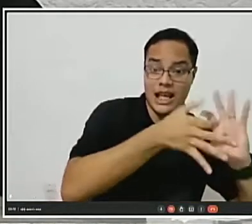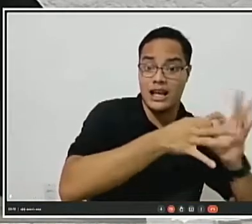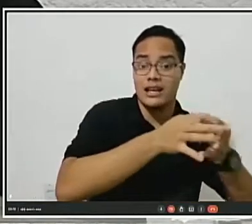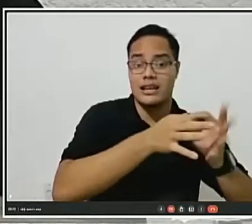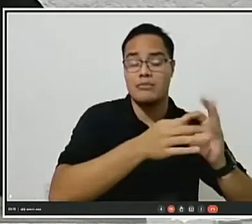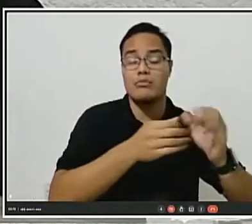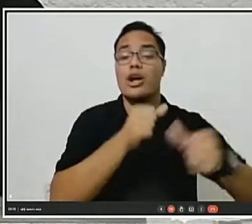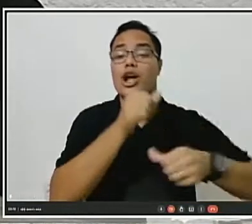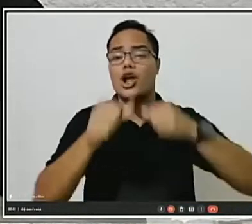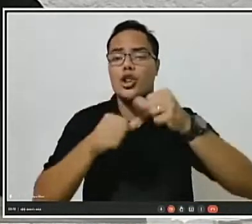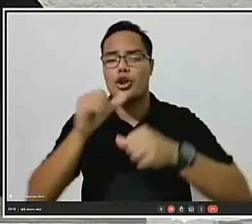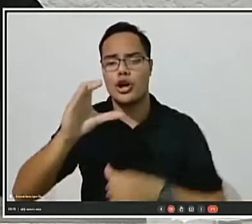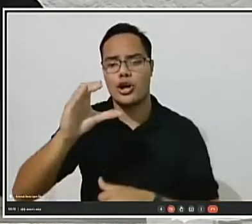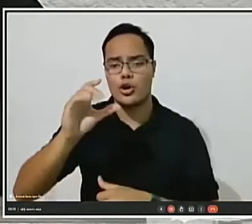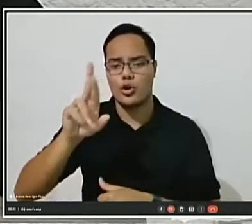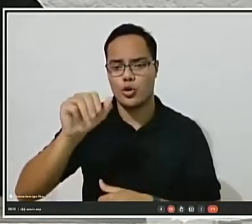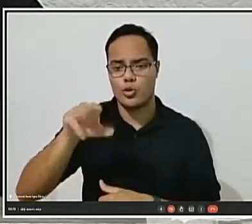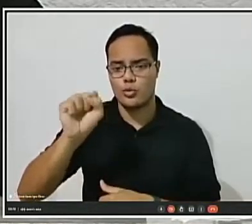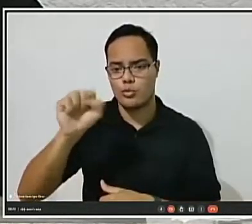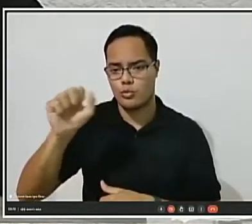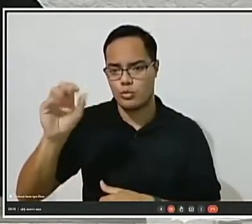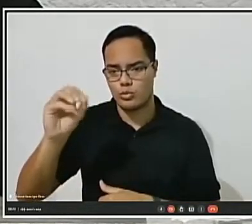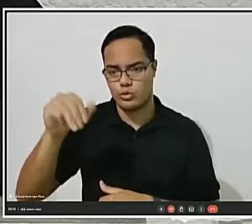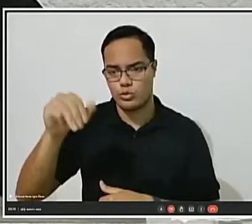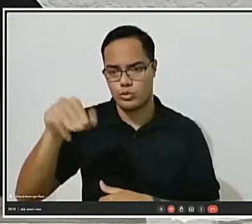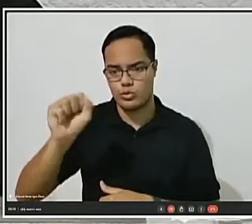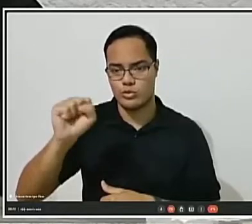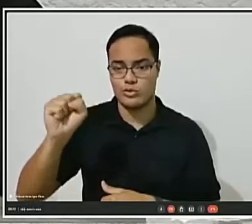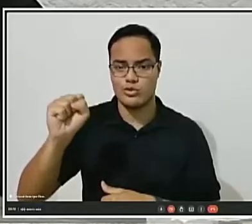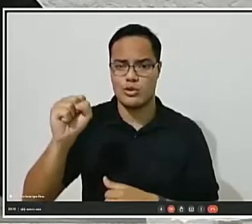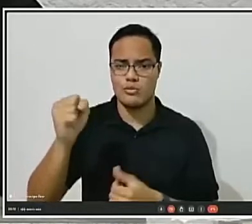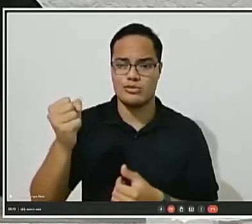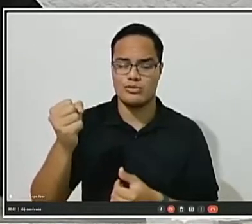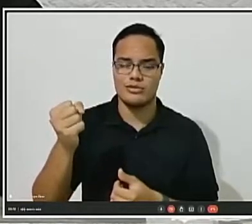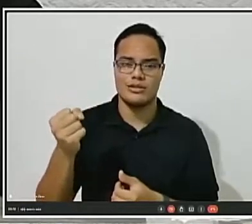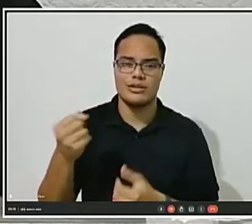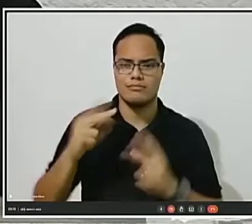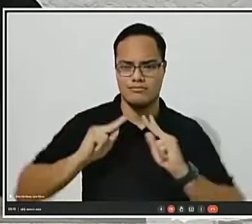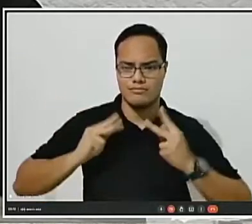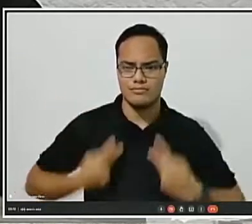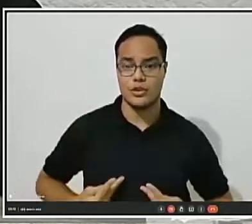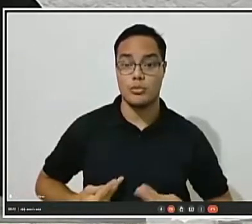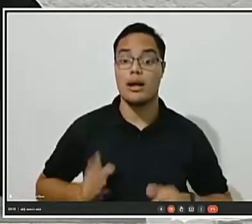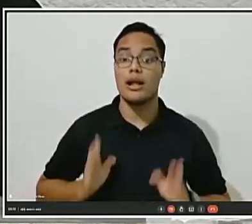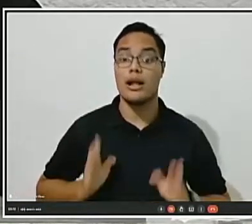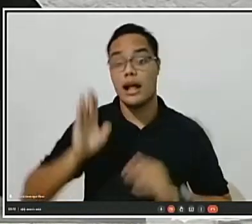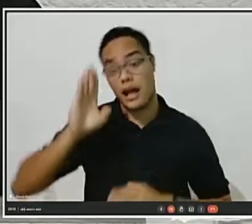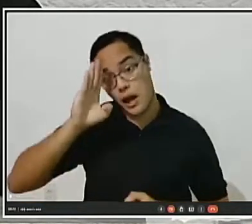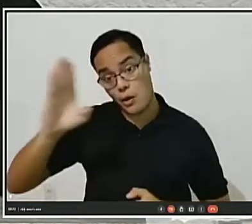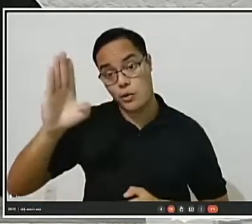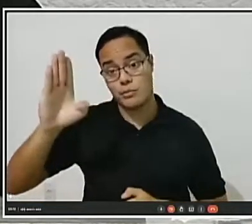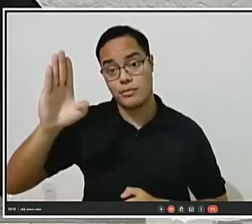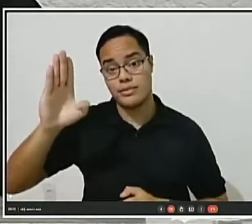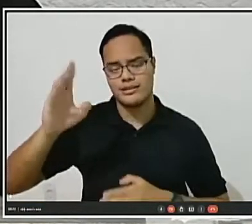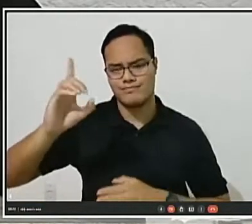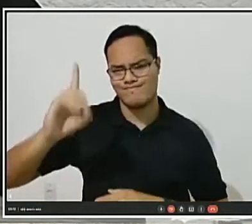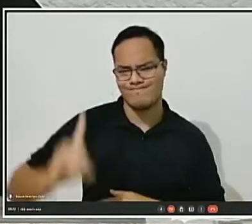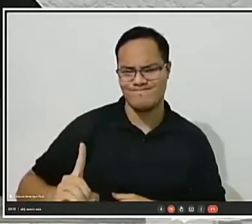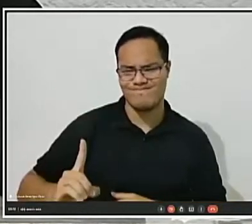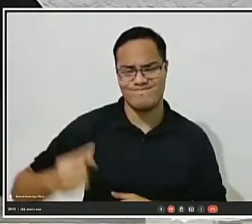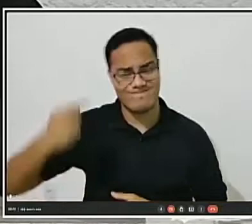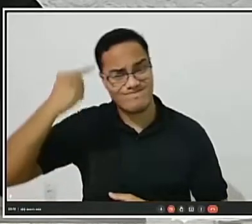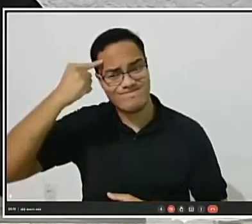cromossômica mais comum em humanos e a principal causa de deficiência intelectual da